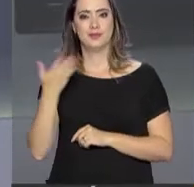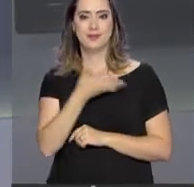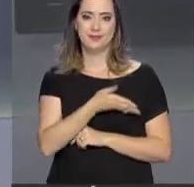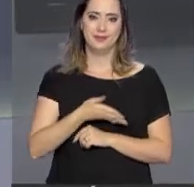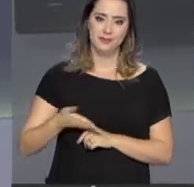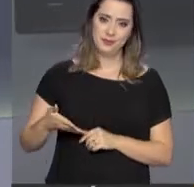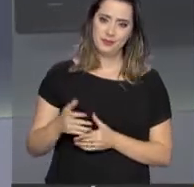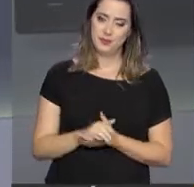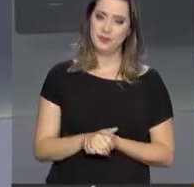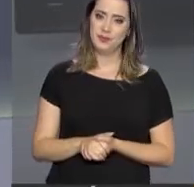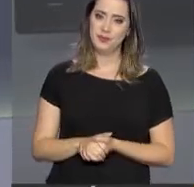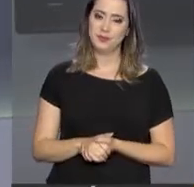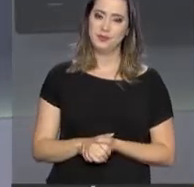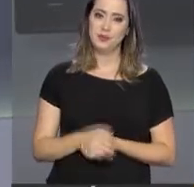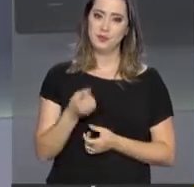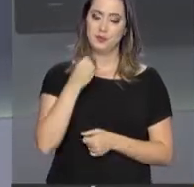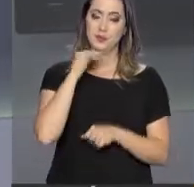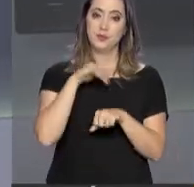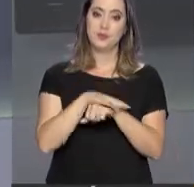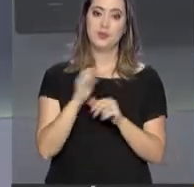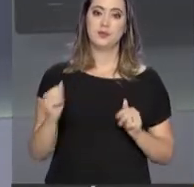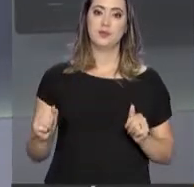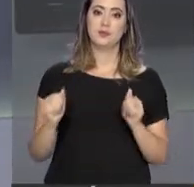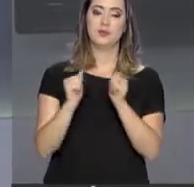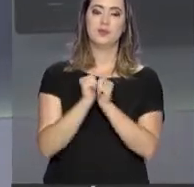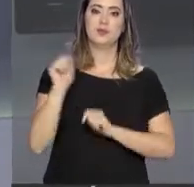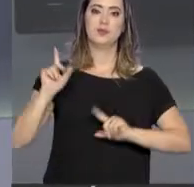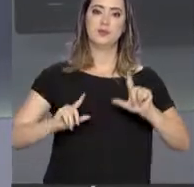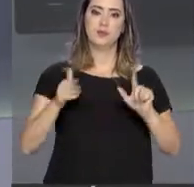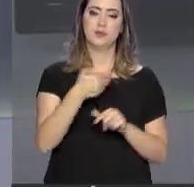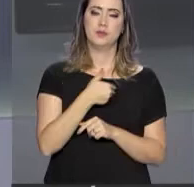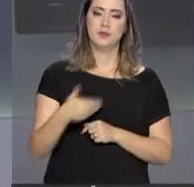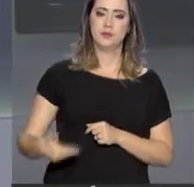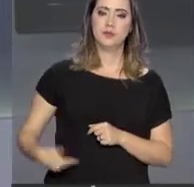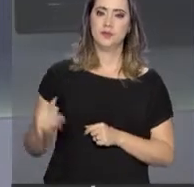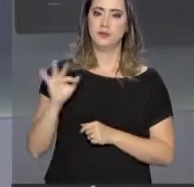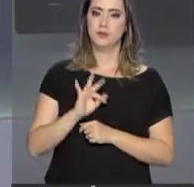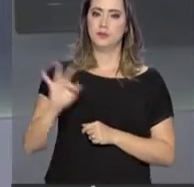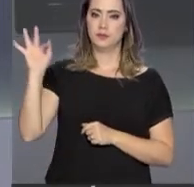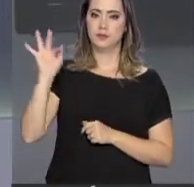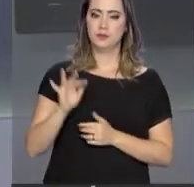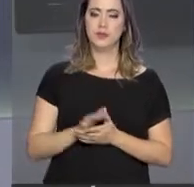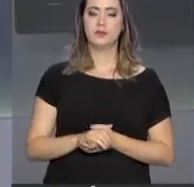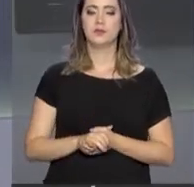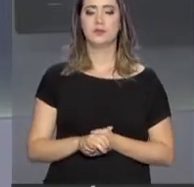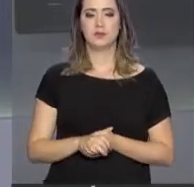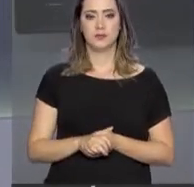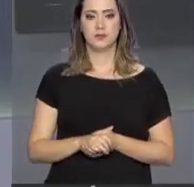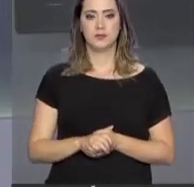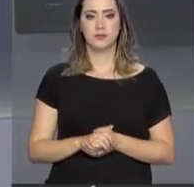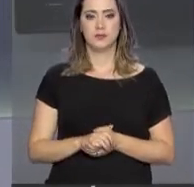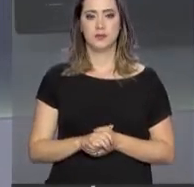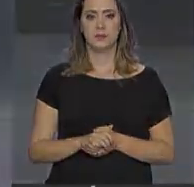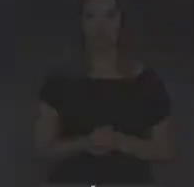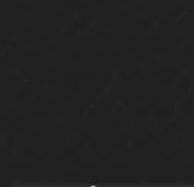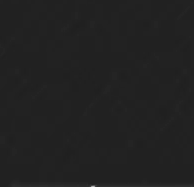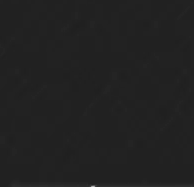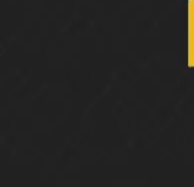na página da nbr na internet boa noite pra você continue com a gente aqui na nbr a tv do governo federal